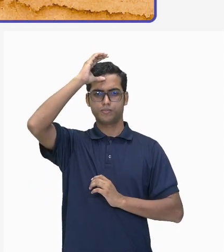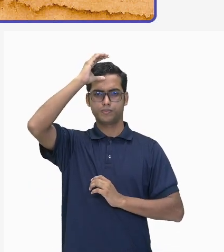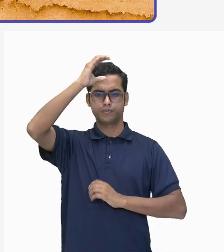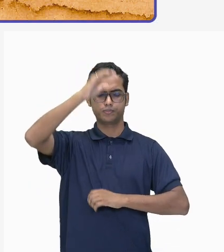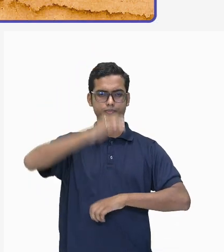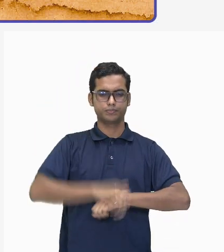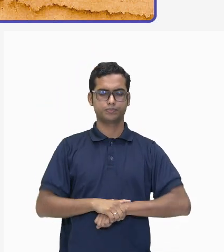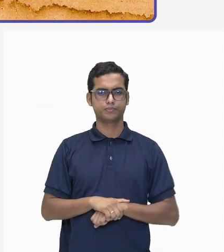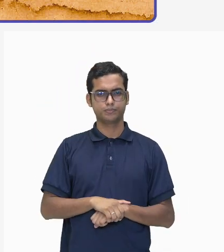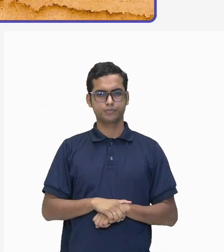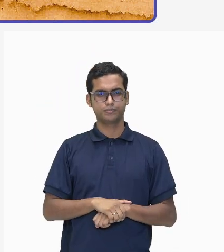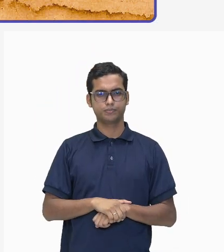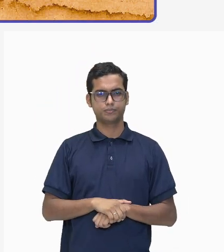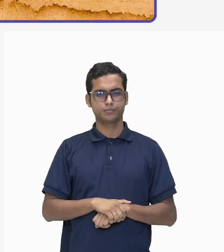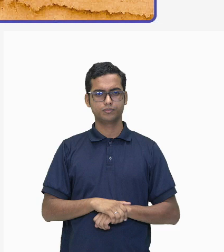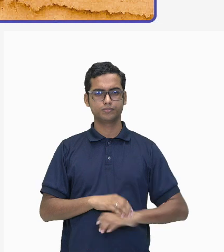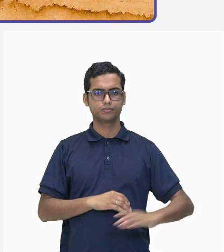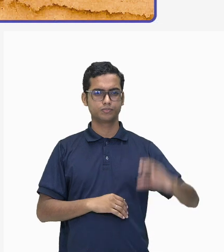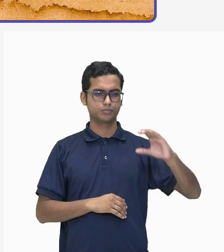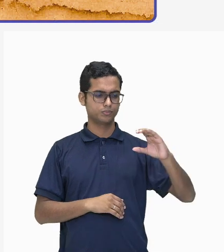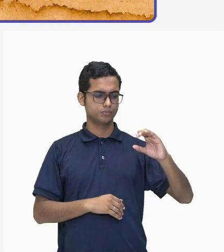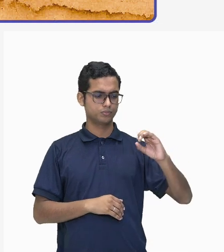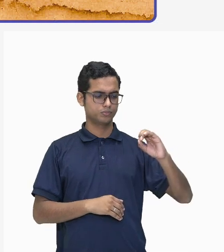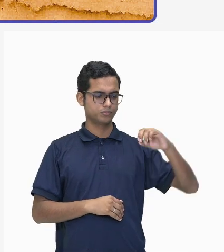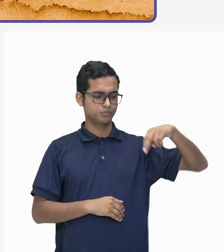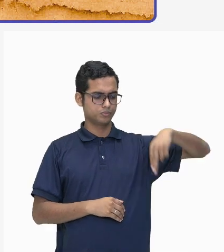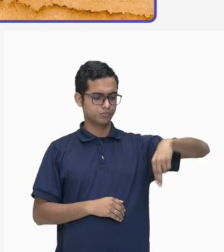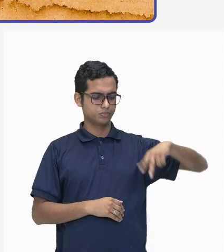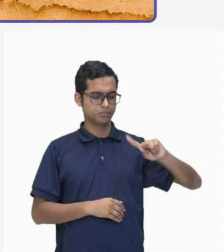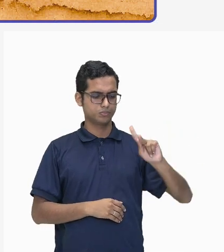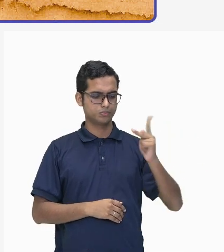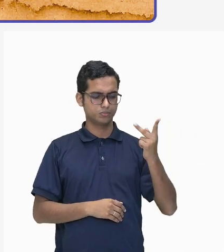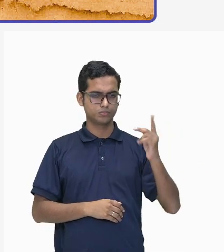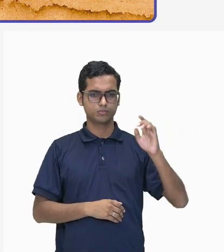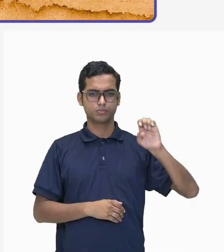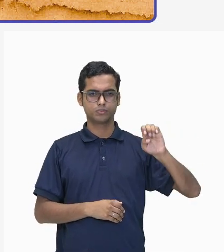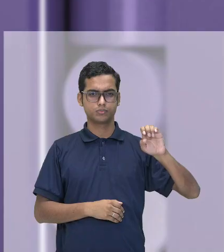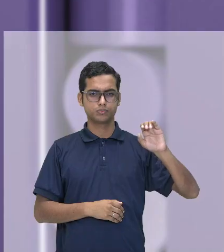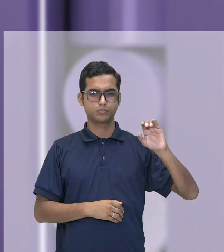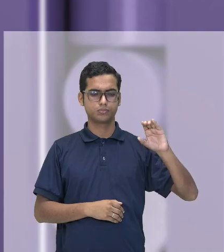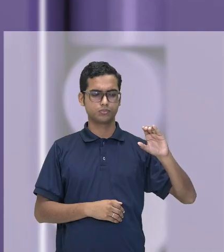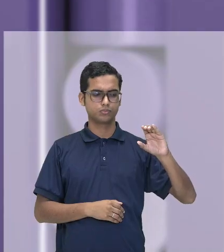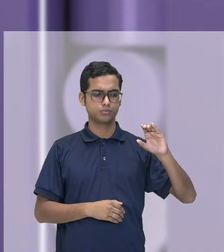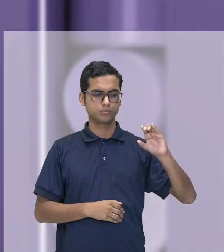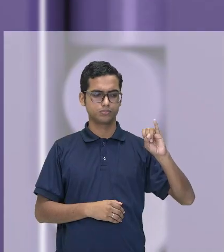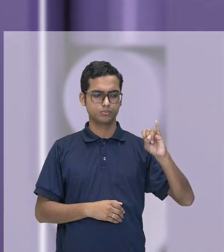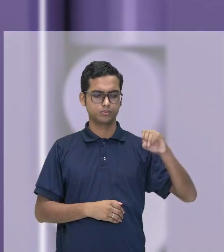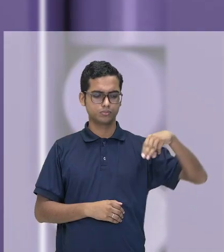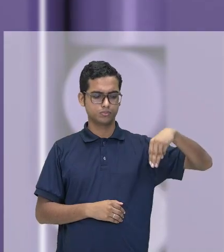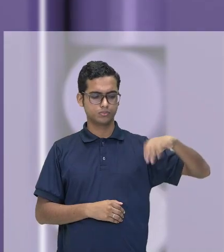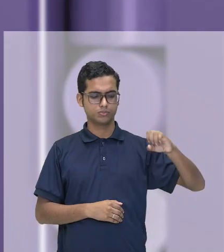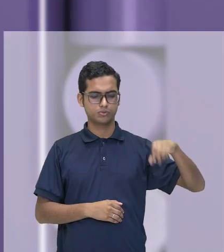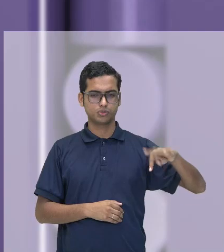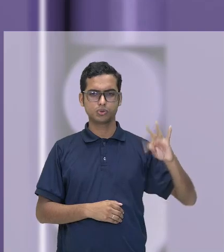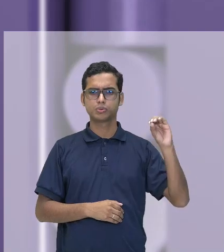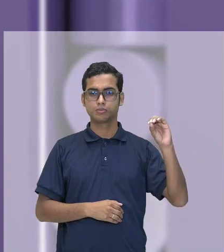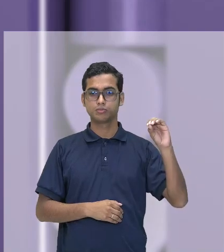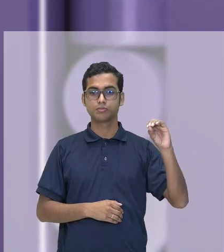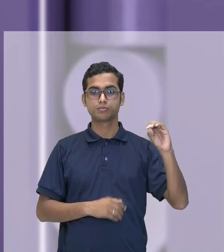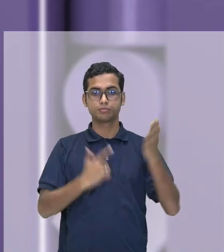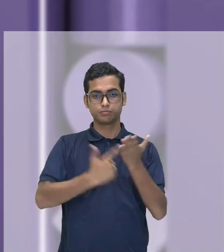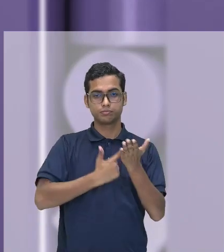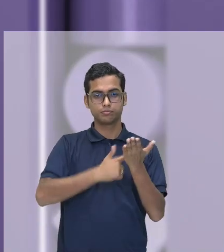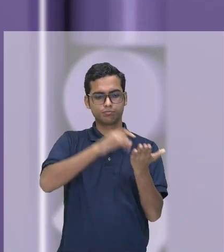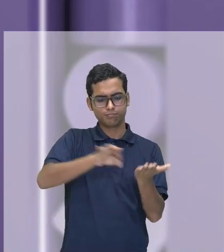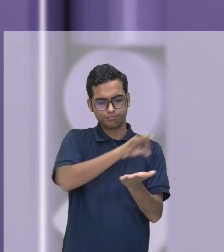conhecimento. Então, é um dos livros, eu acredito que é um dos livros sagrados mais antigos da